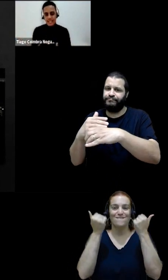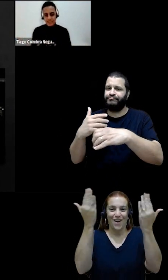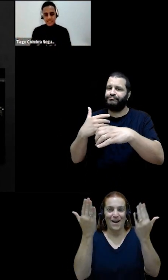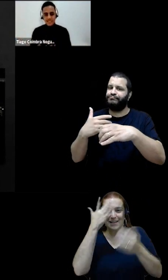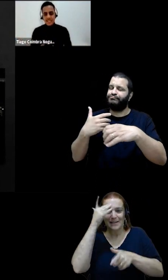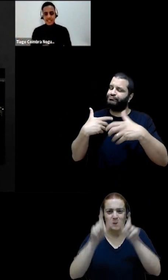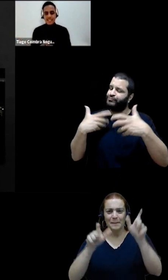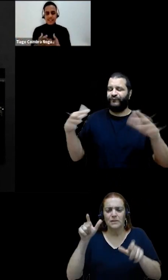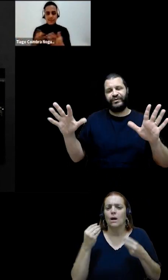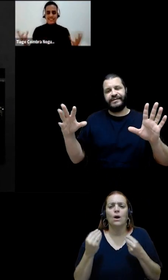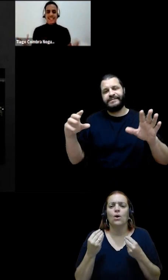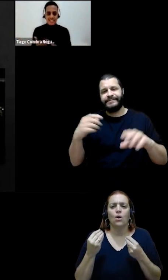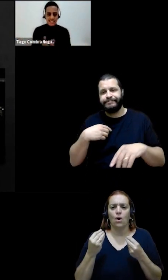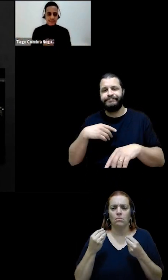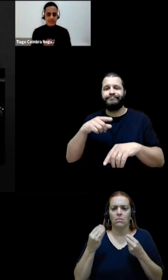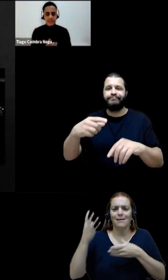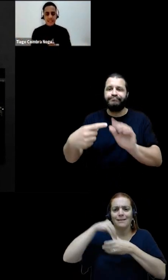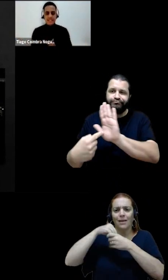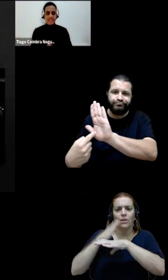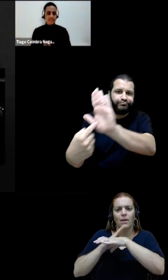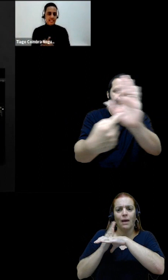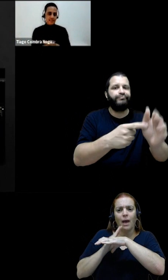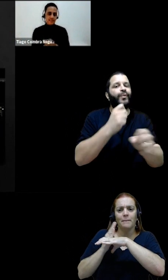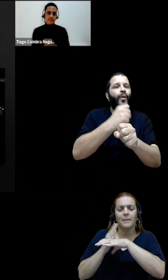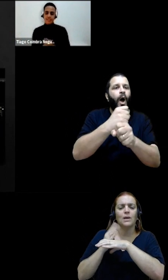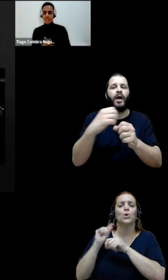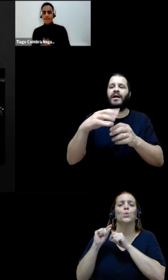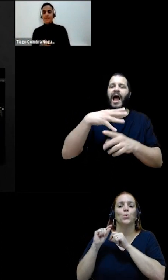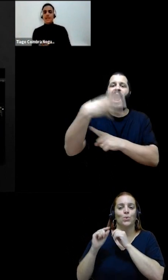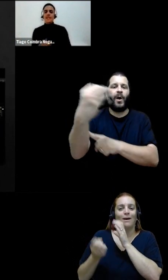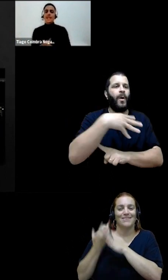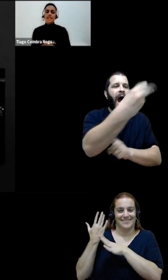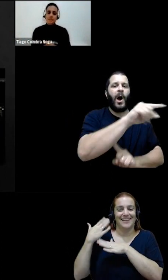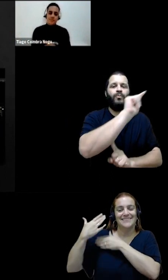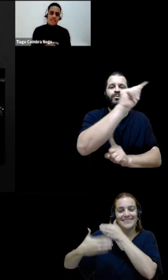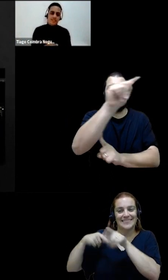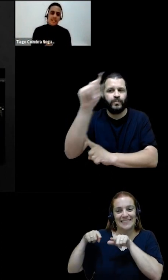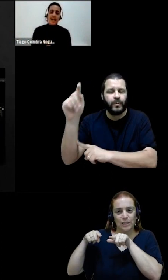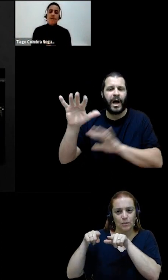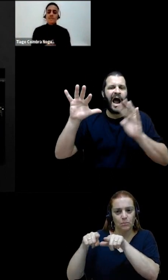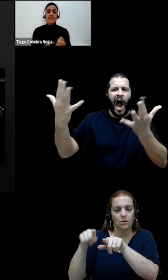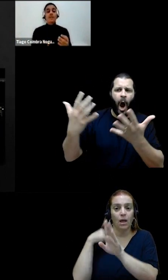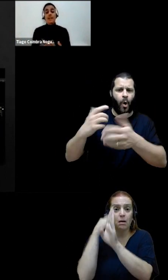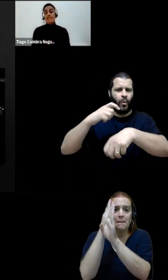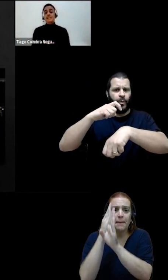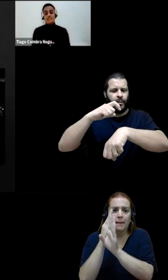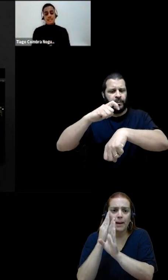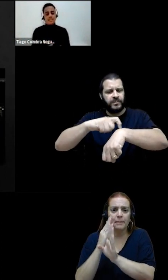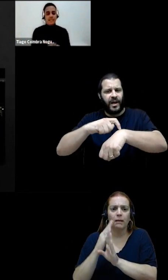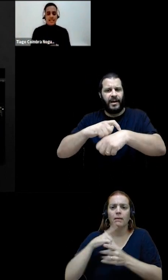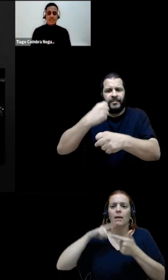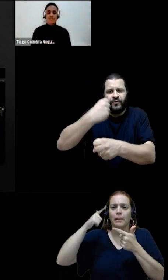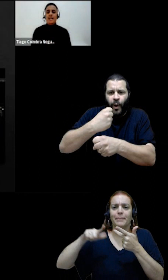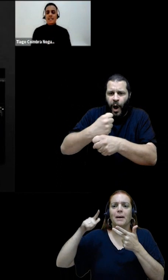os intérpretes, o que acontece dentro de uma cabine de interpretação simultânea. E aí eu pude identificar algumas recorrências